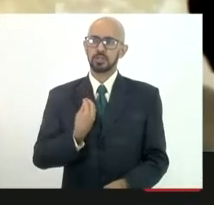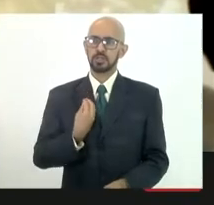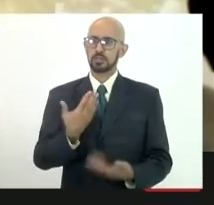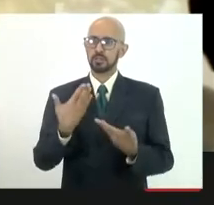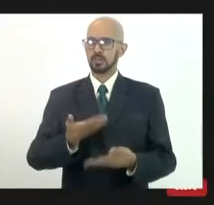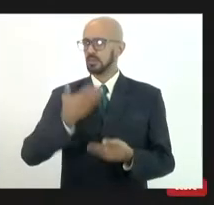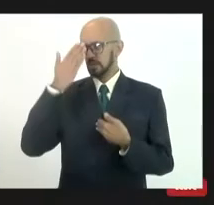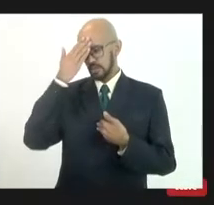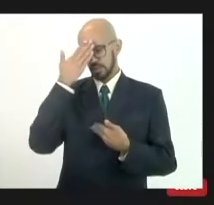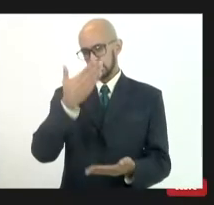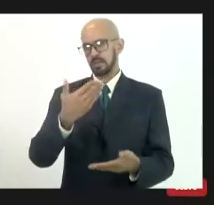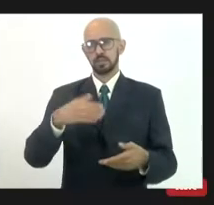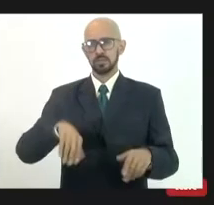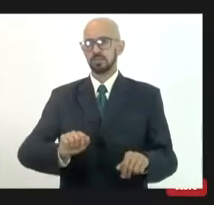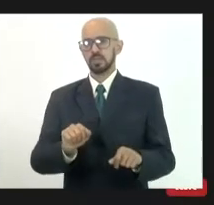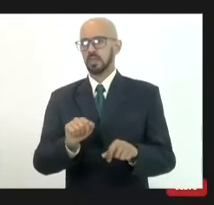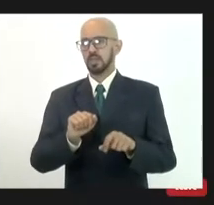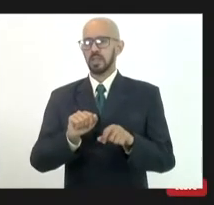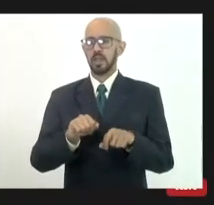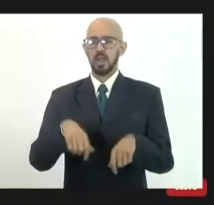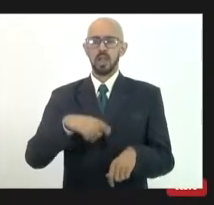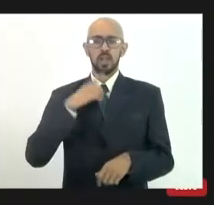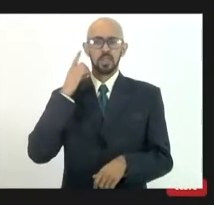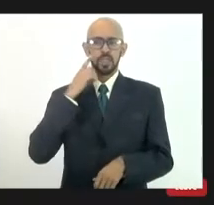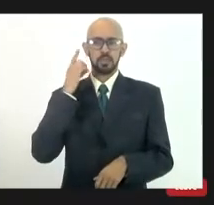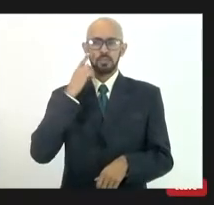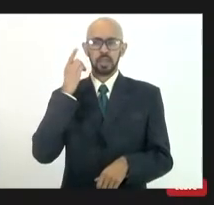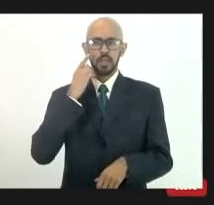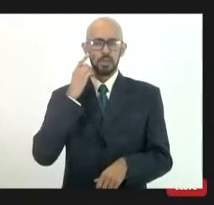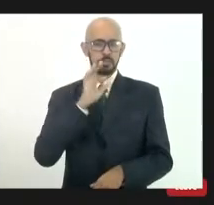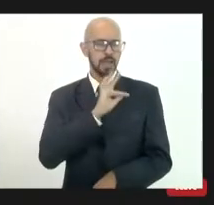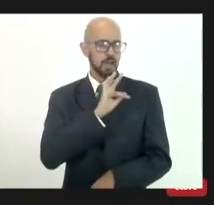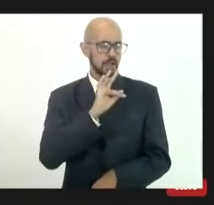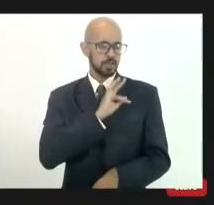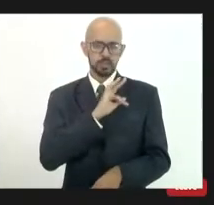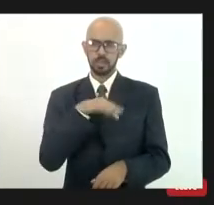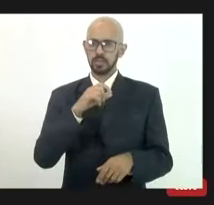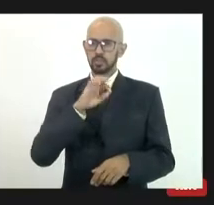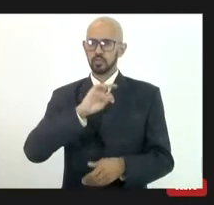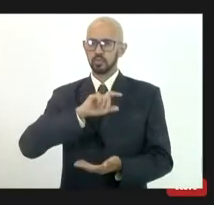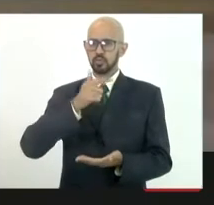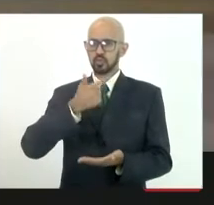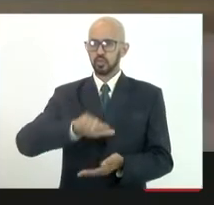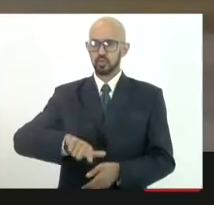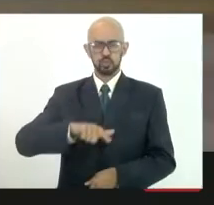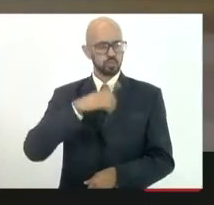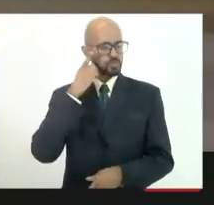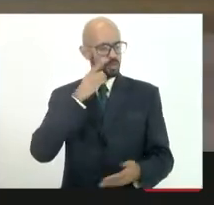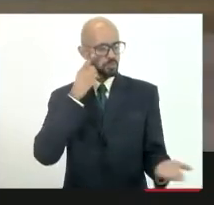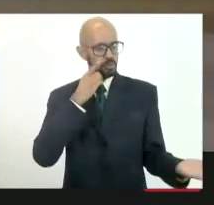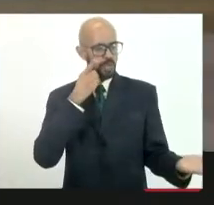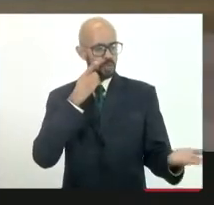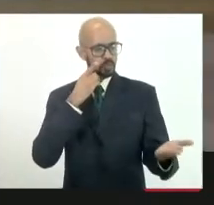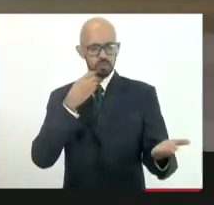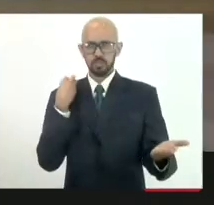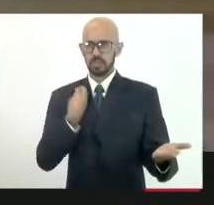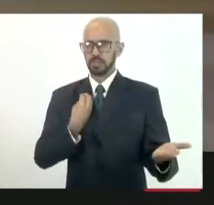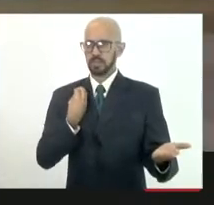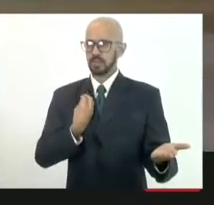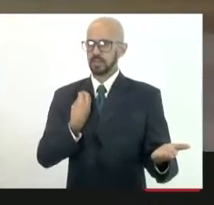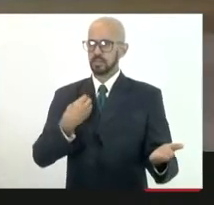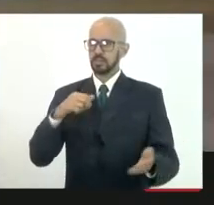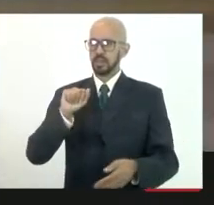agradecer a deputada Marta Rocha, os demais deputados, deputado Valdec Carneiro, presente,